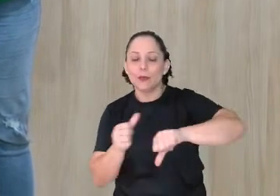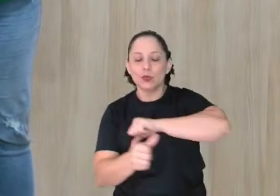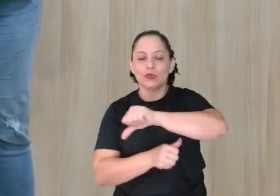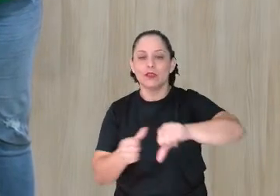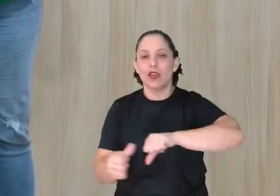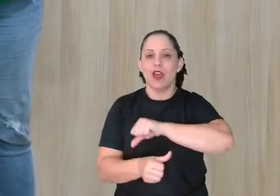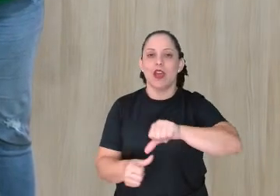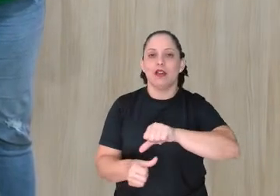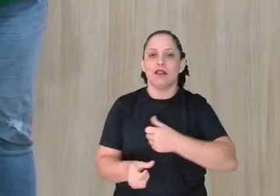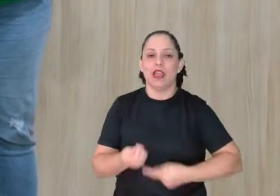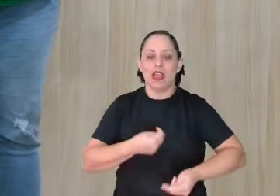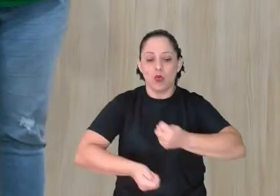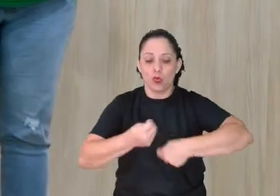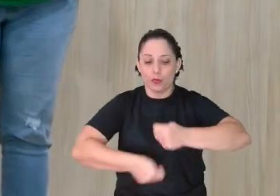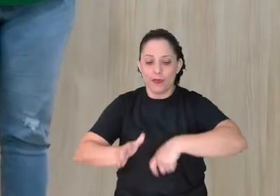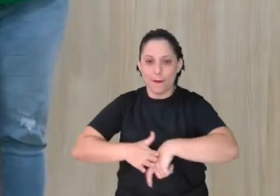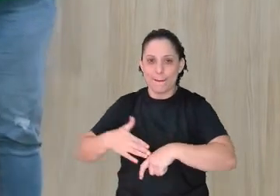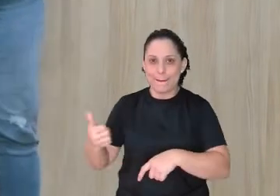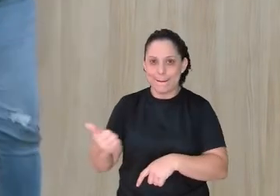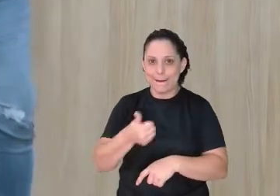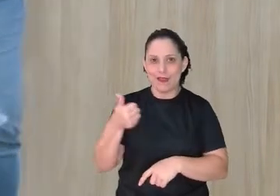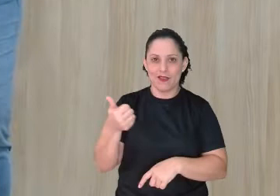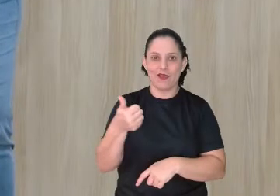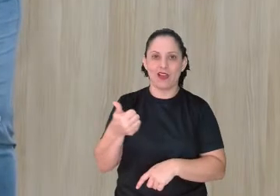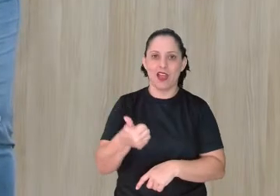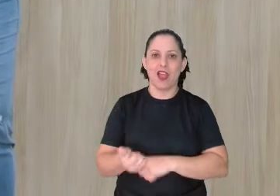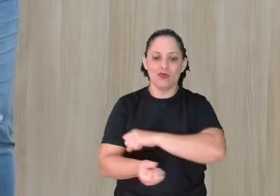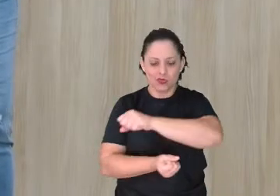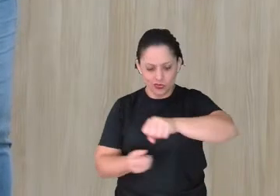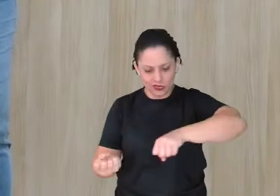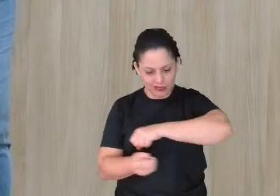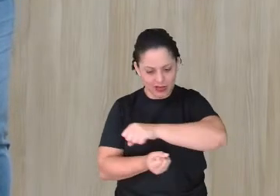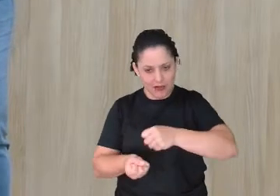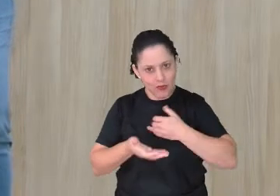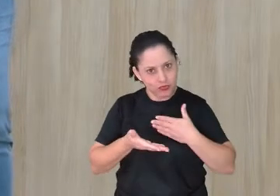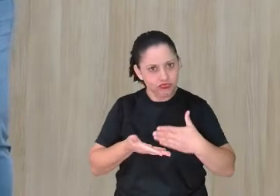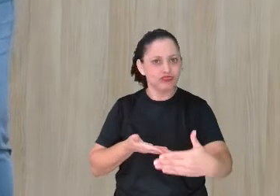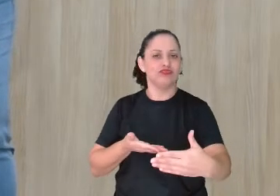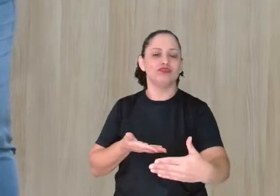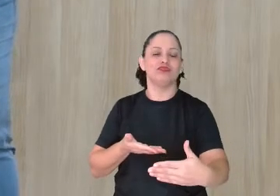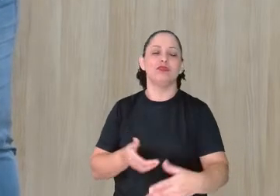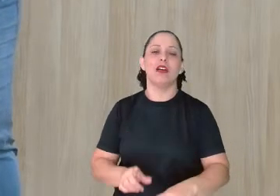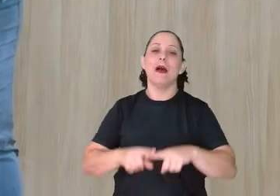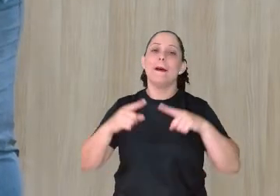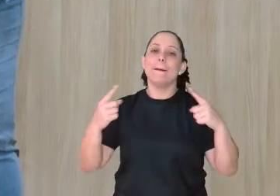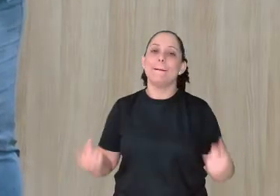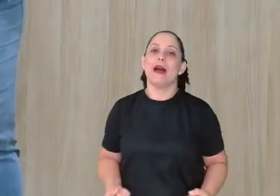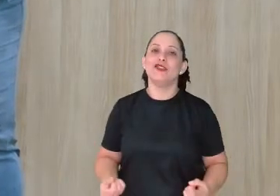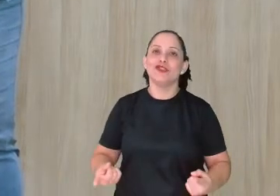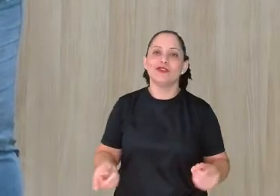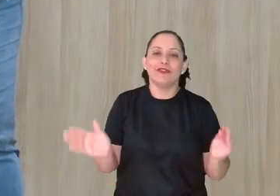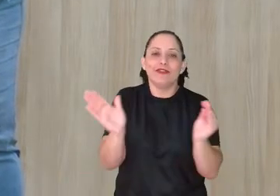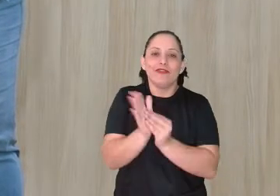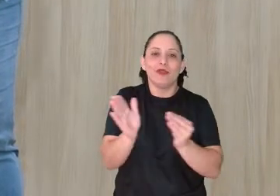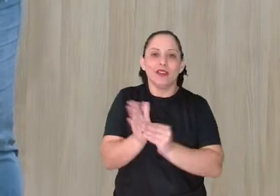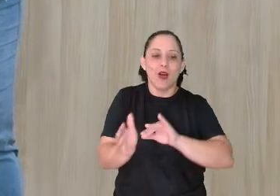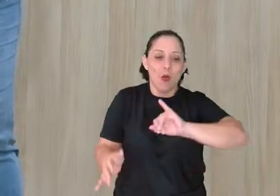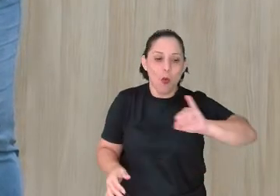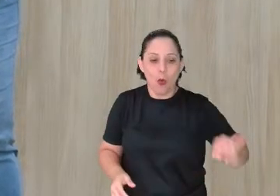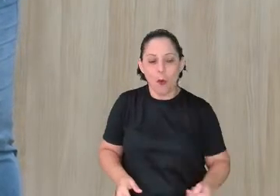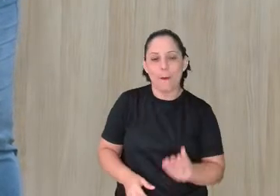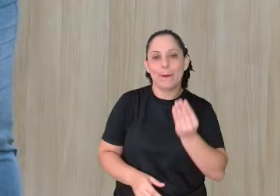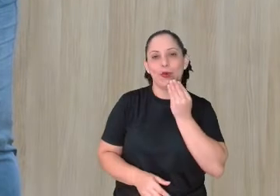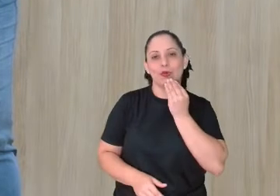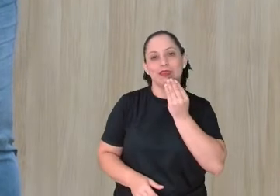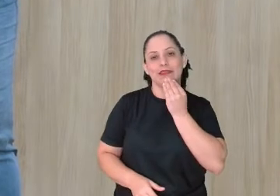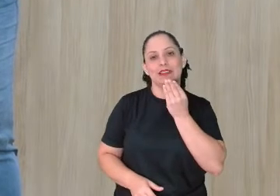pouquinho essa nossa economia, né? Passar a ser mais sustentável. Mas você não dá a oportunidade para toda a